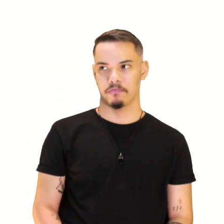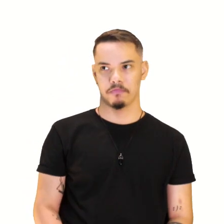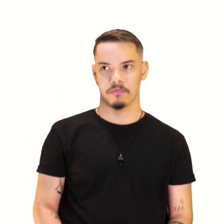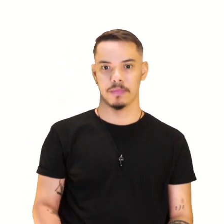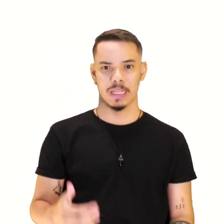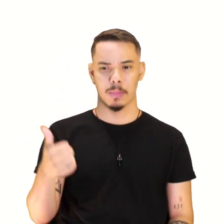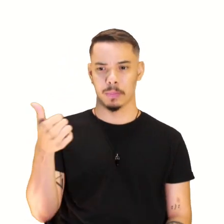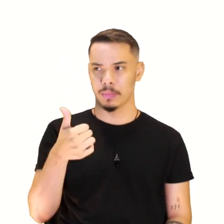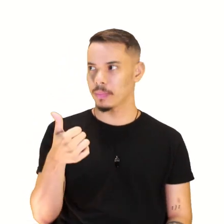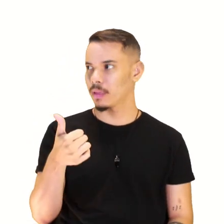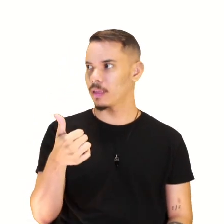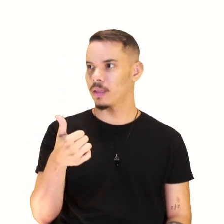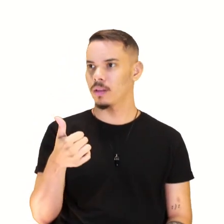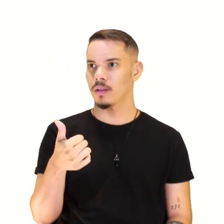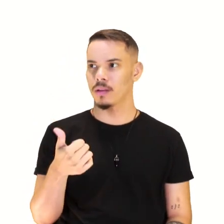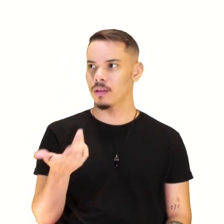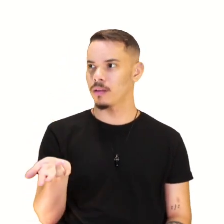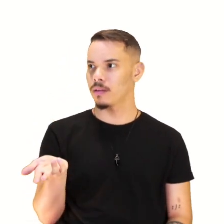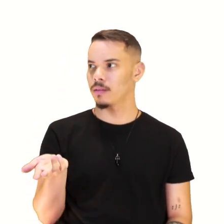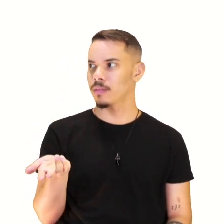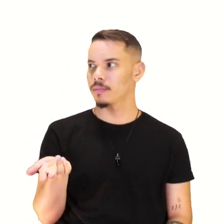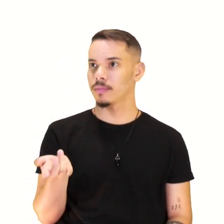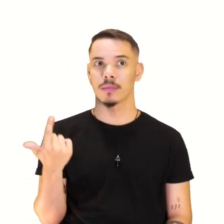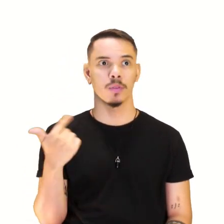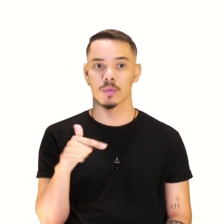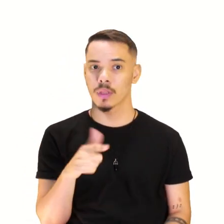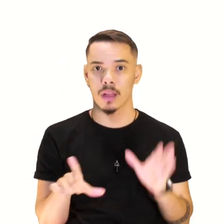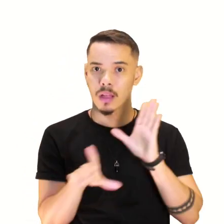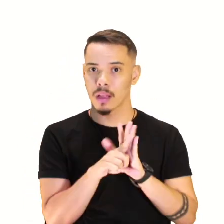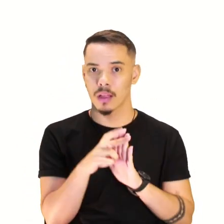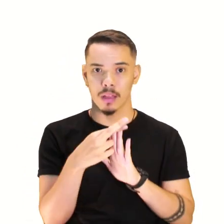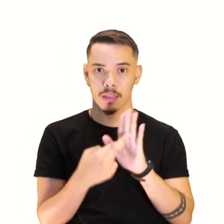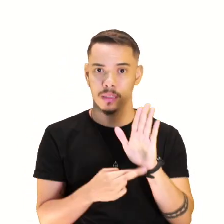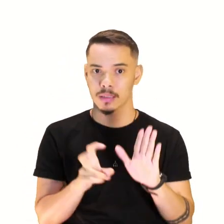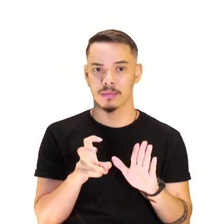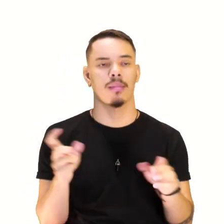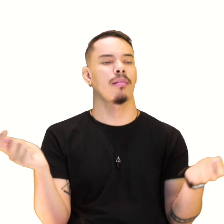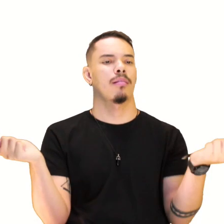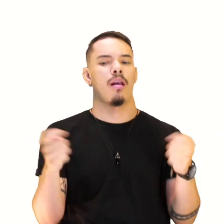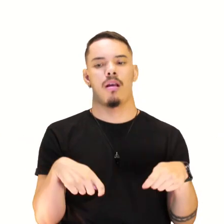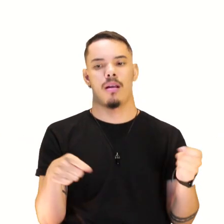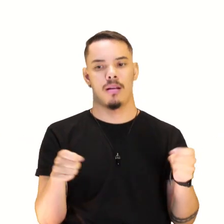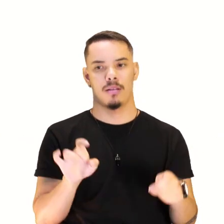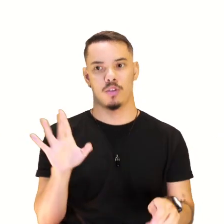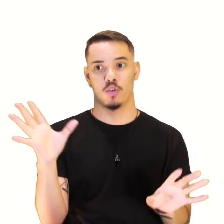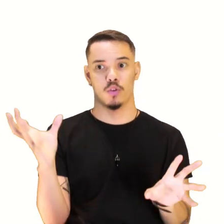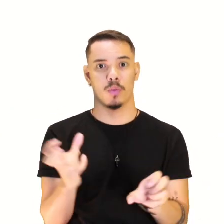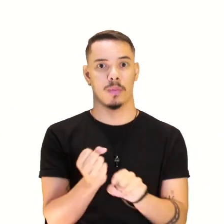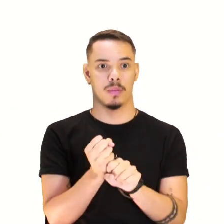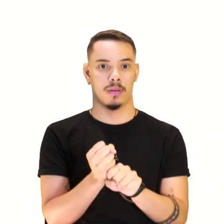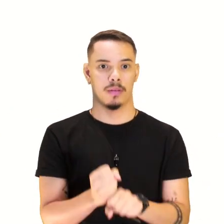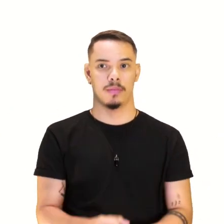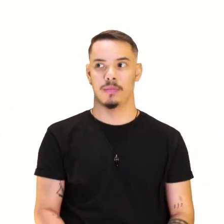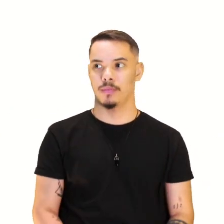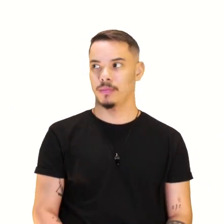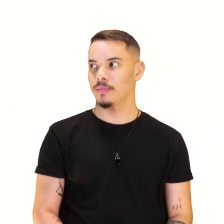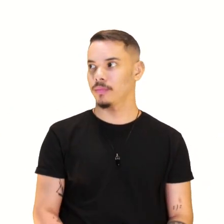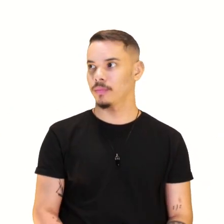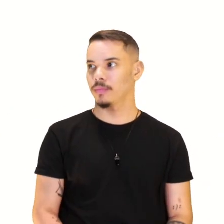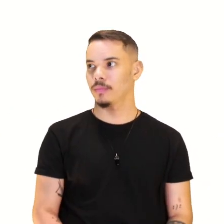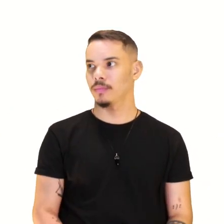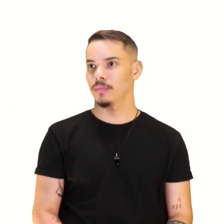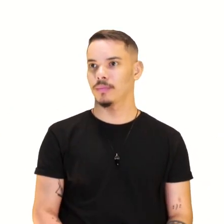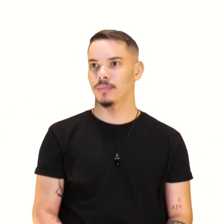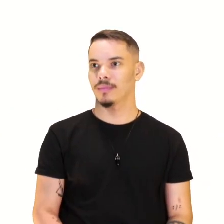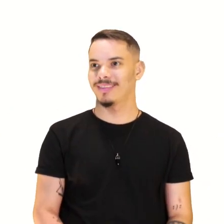deu o primeiro e deu a razão. Mas não tem a lei de formação para fazer os 5 termos. Mas dá, menino. É só a gente ir somando a razão. Mais o anterior, mais o